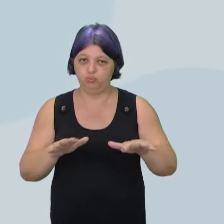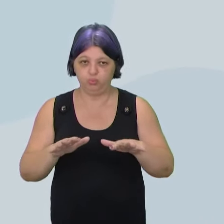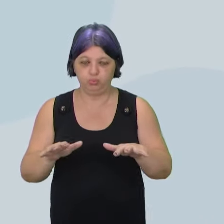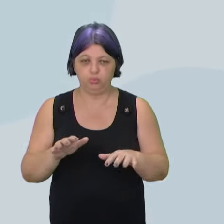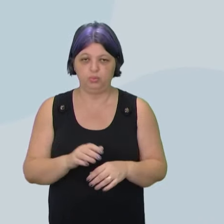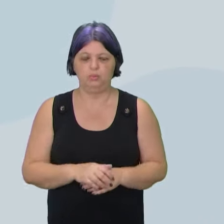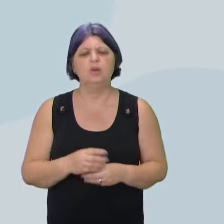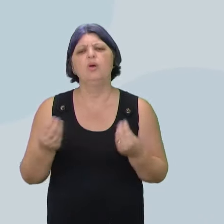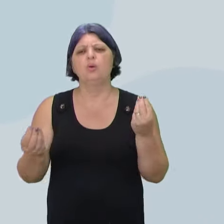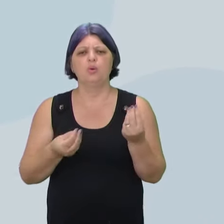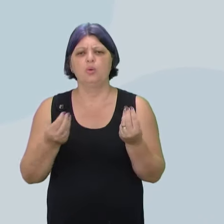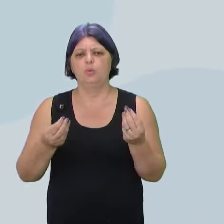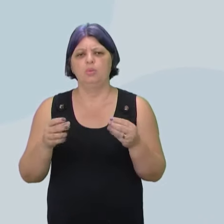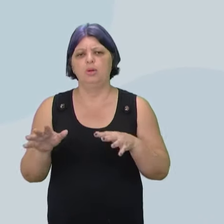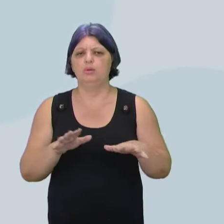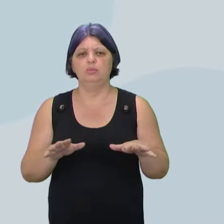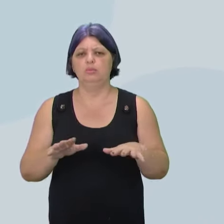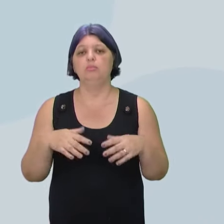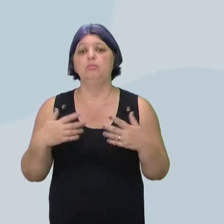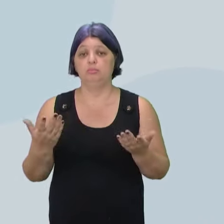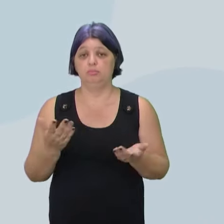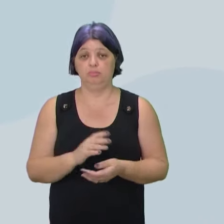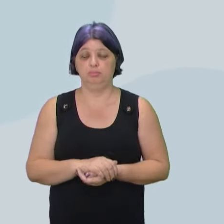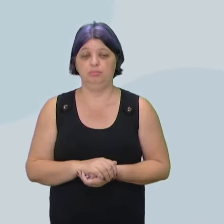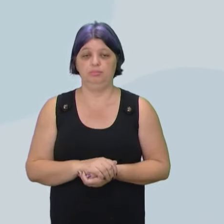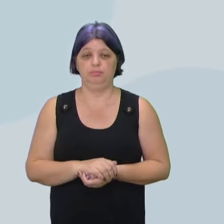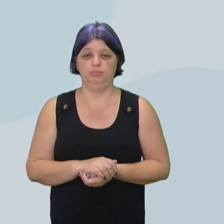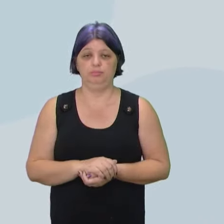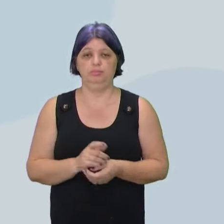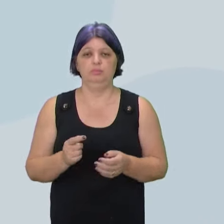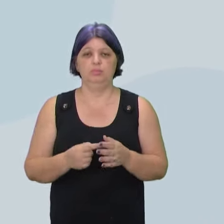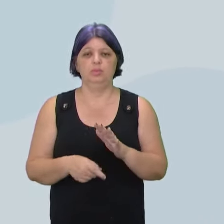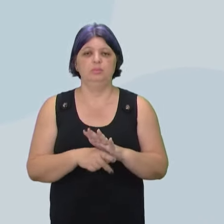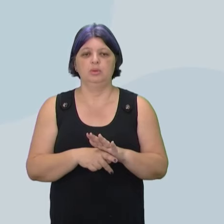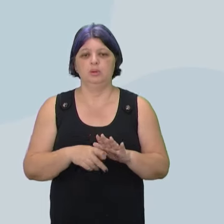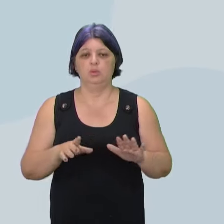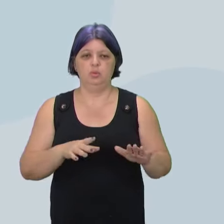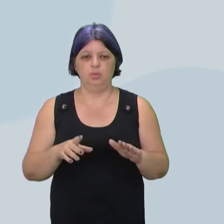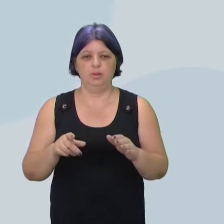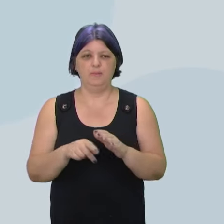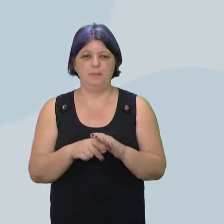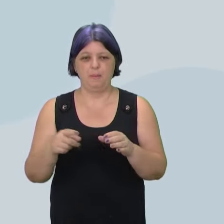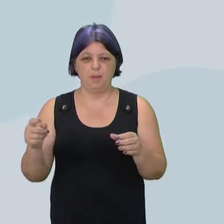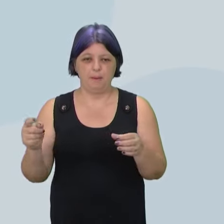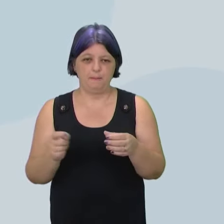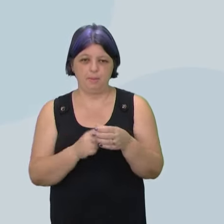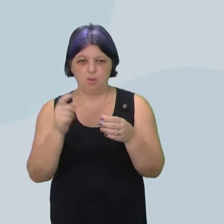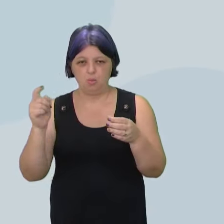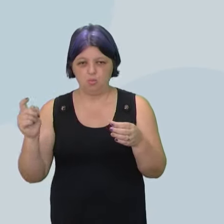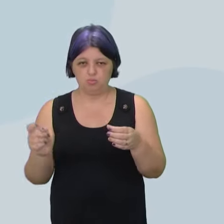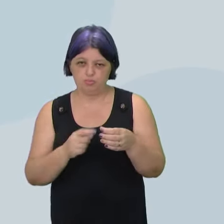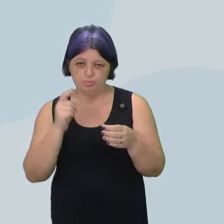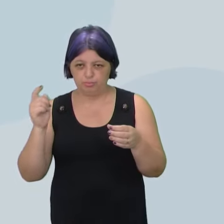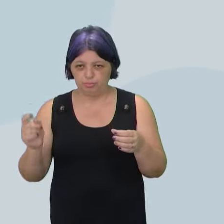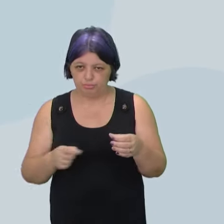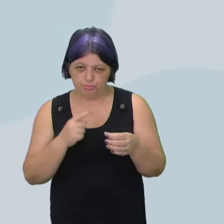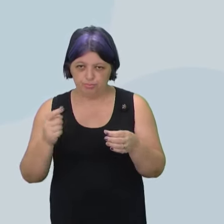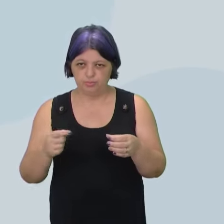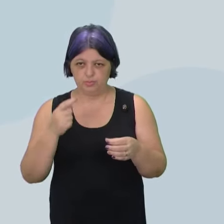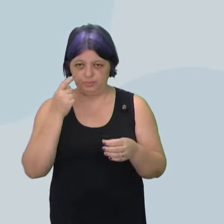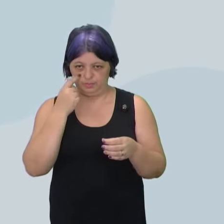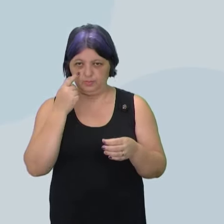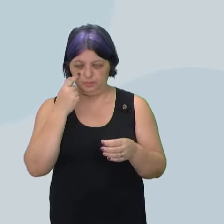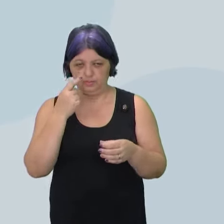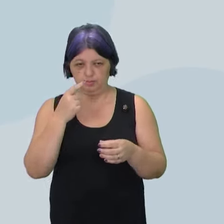né? Como funciona isso? Ó, quando o chão tremeu, moveu um pêndulo dentro desse jarro aí, desse desenho,